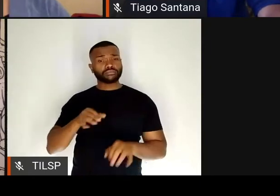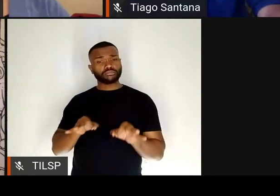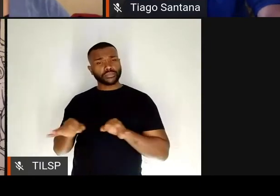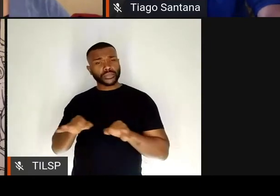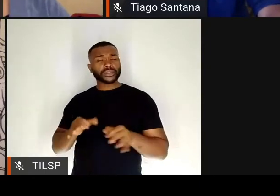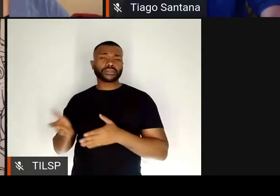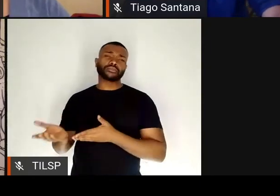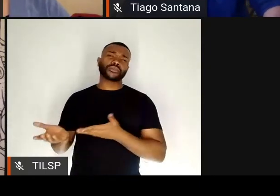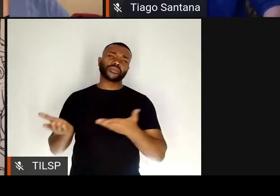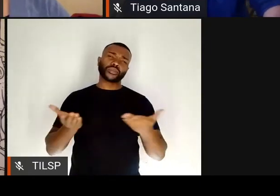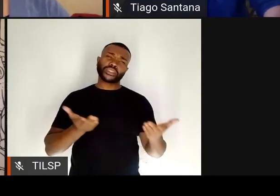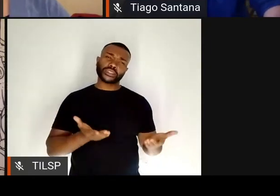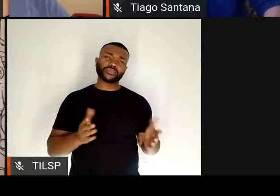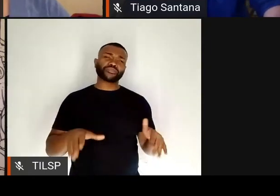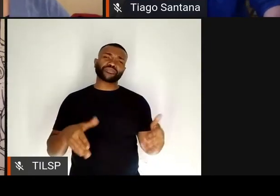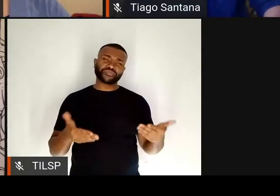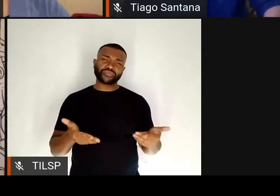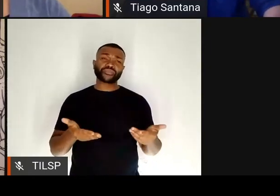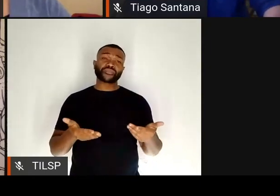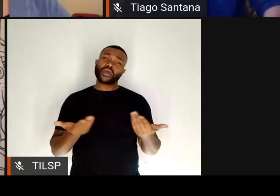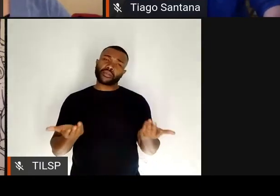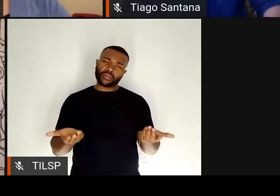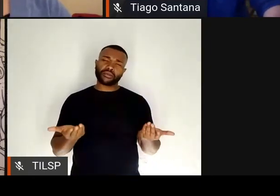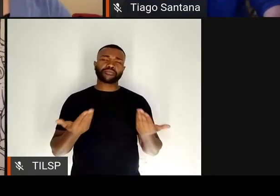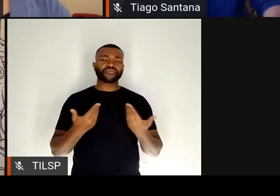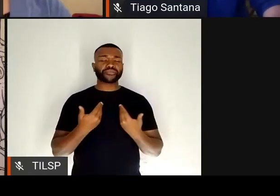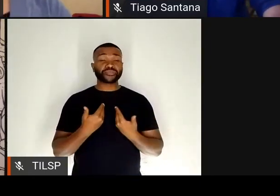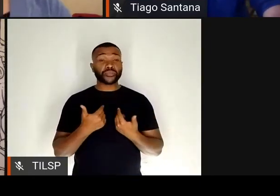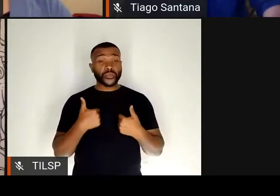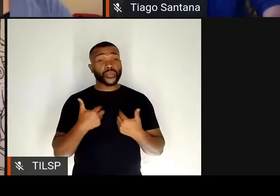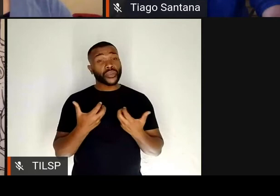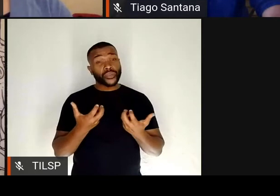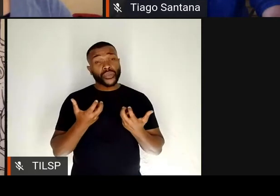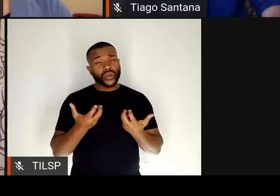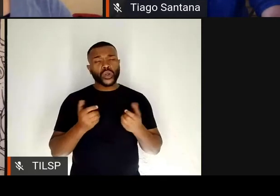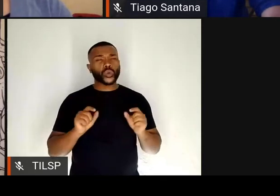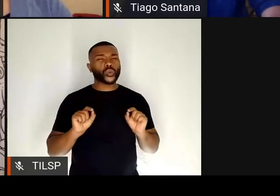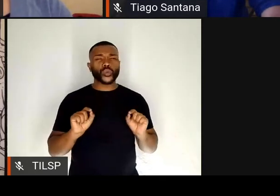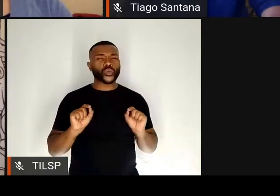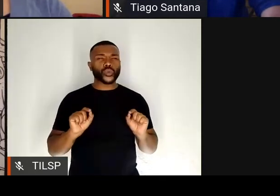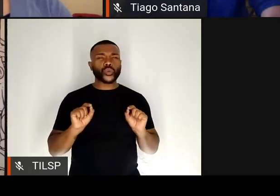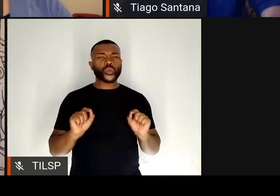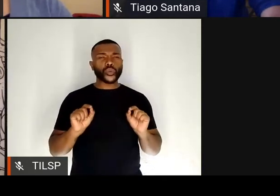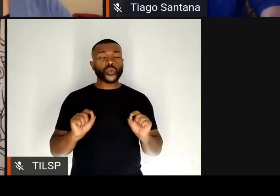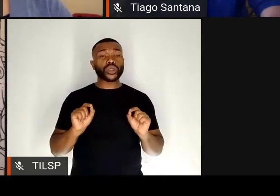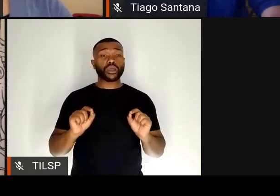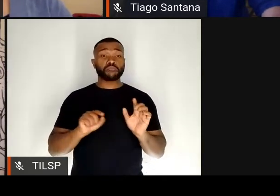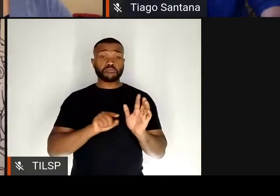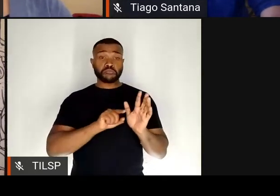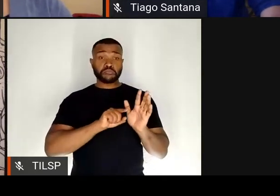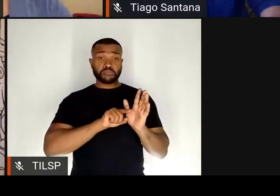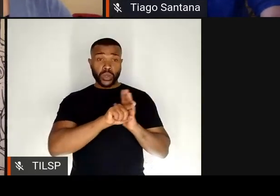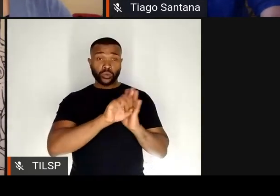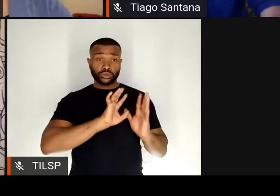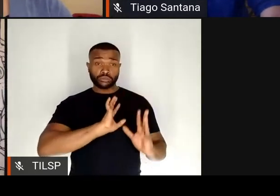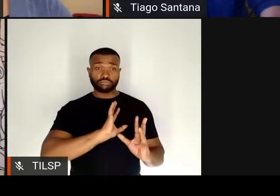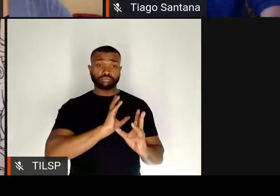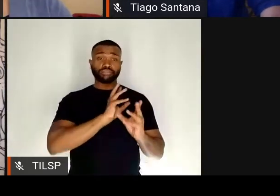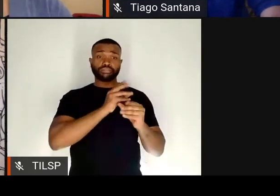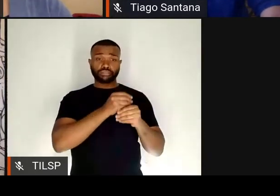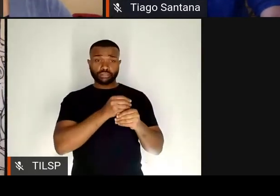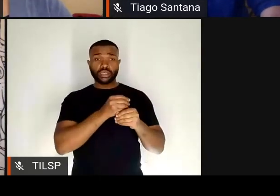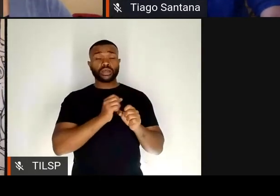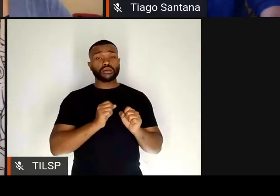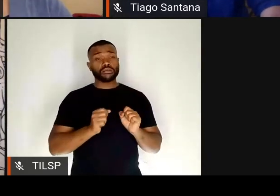enfim, dessas imagens. Enfim, então, eu queria só reunir essas perguntas e propor